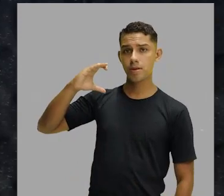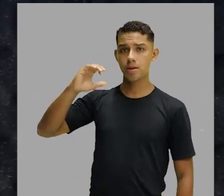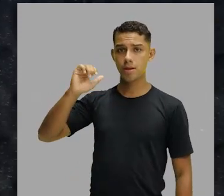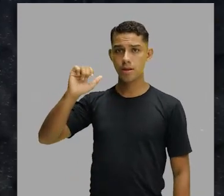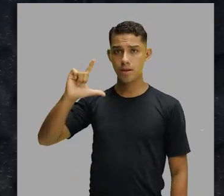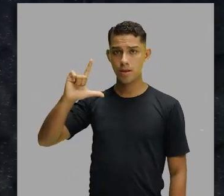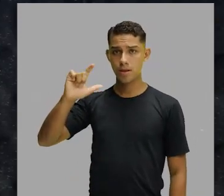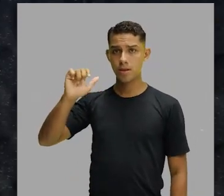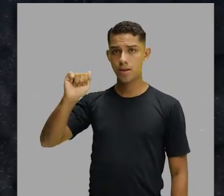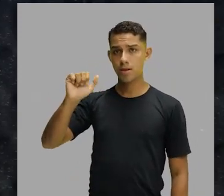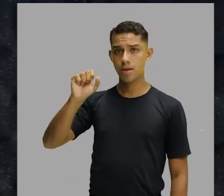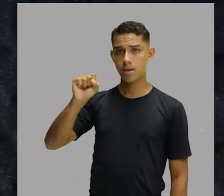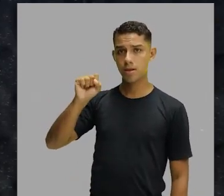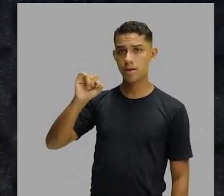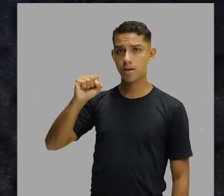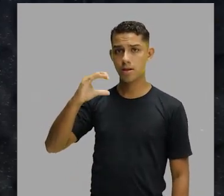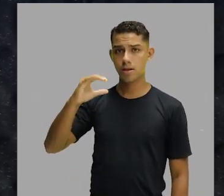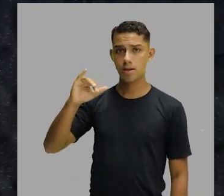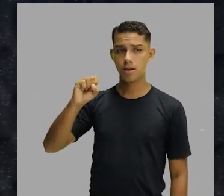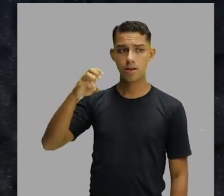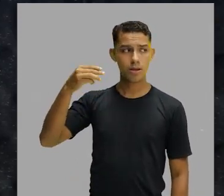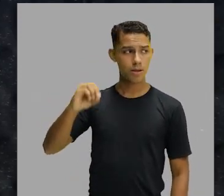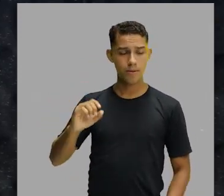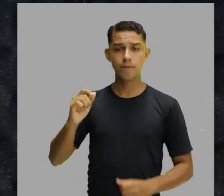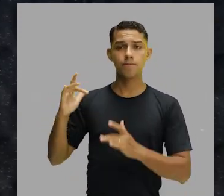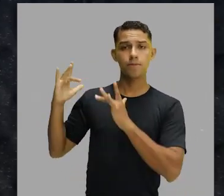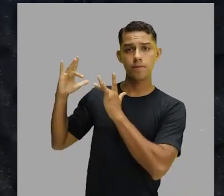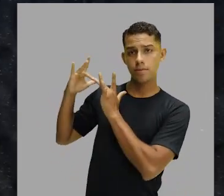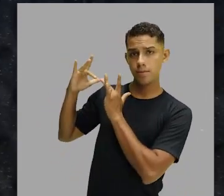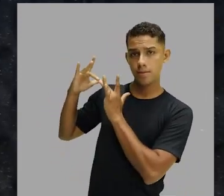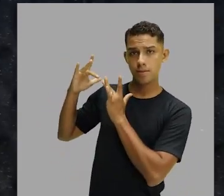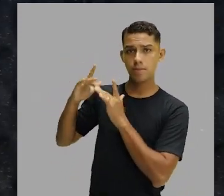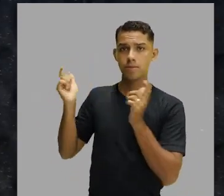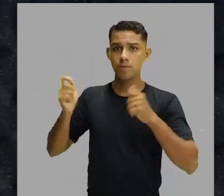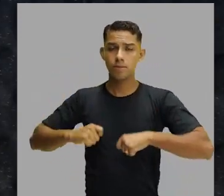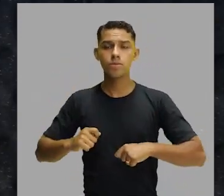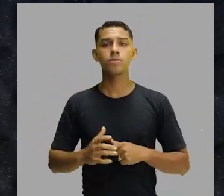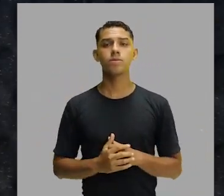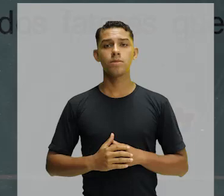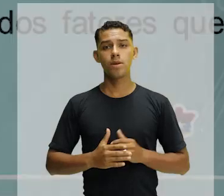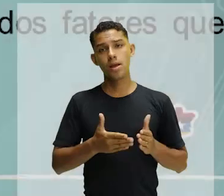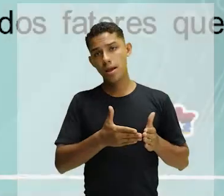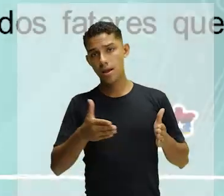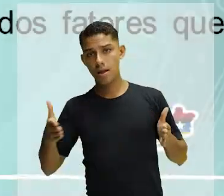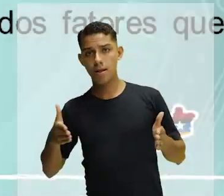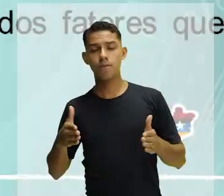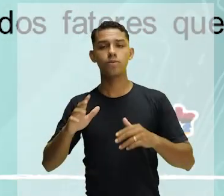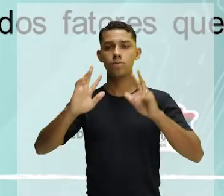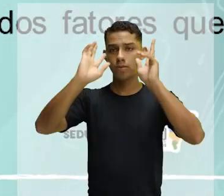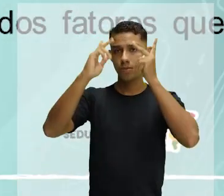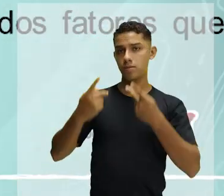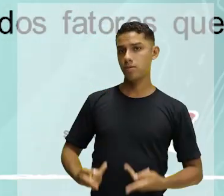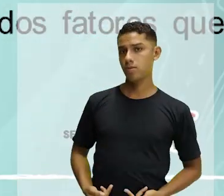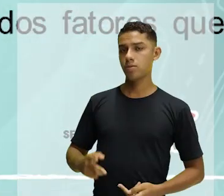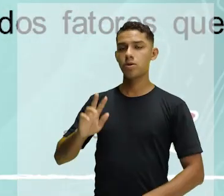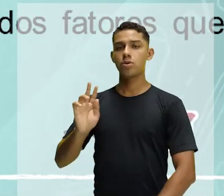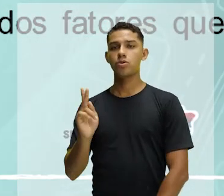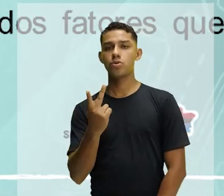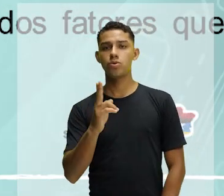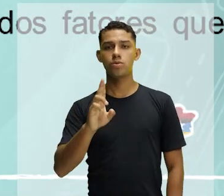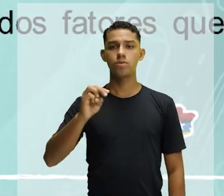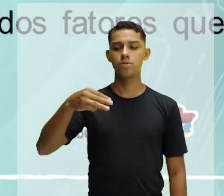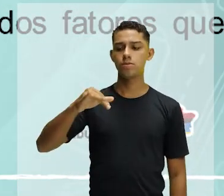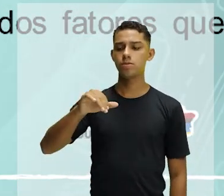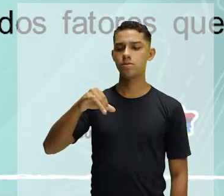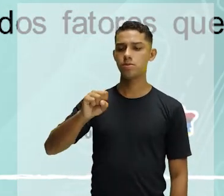aconteça, o terreno, né, teria que ser preparado. E aí essa época a gente chama de humanismo, tá bom? Então, assim, o humanismo